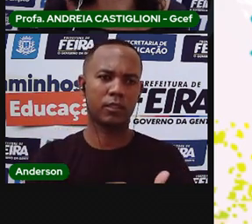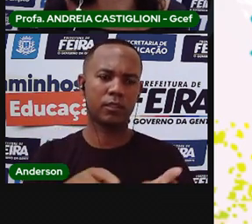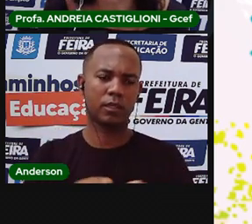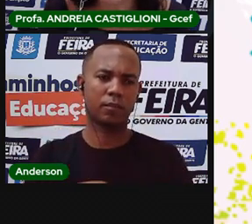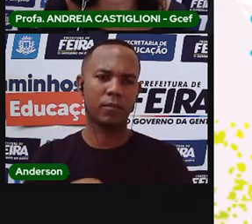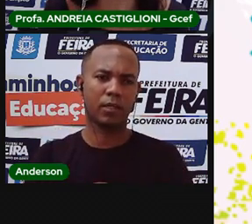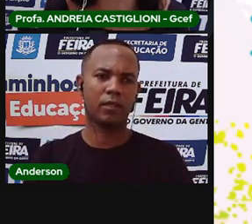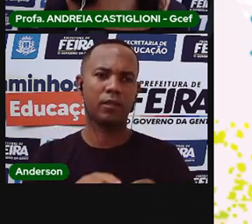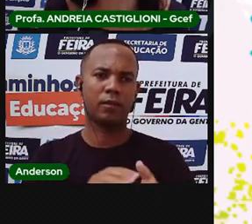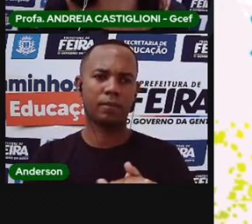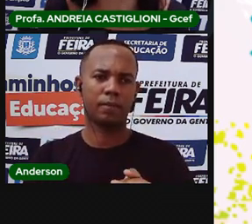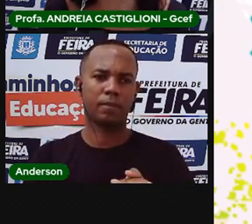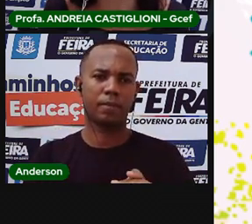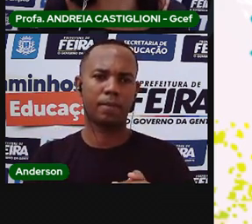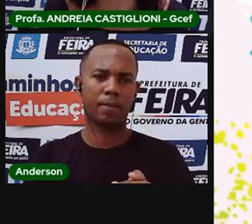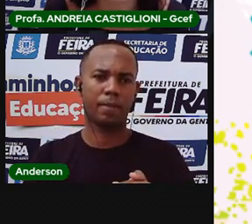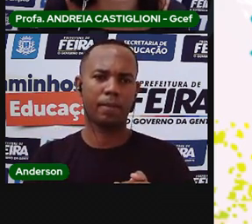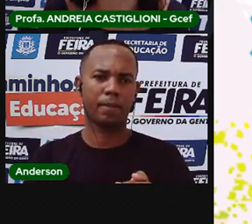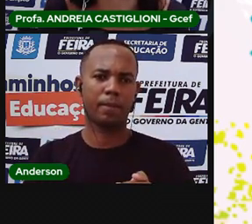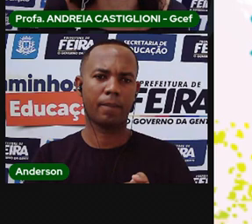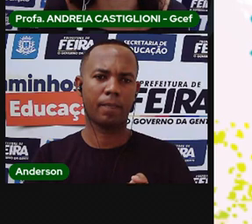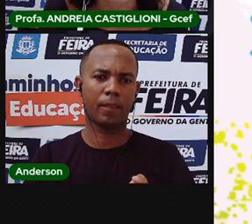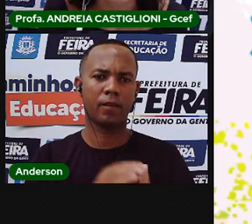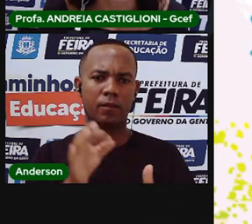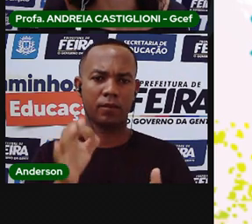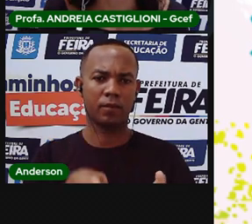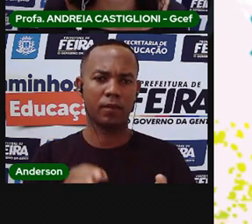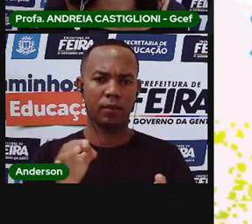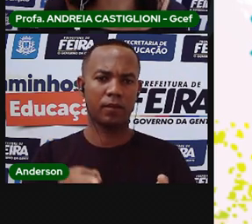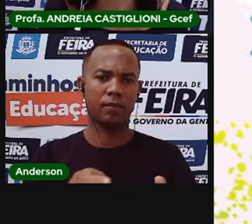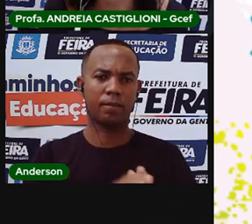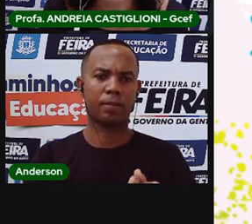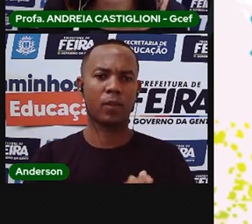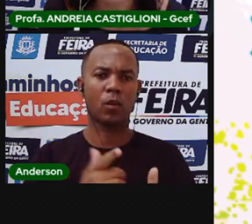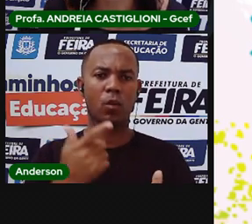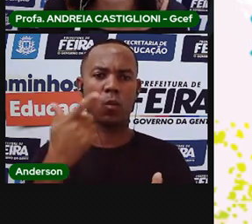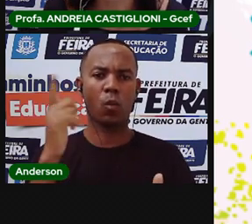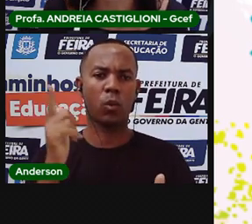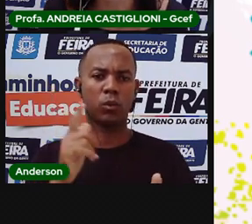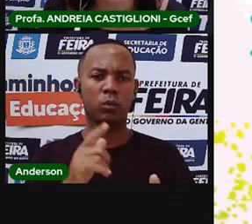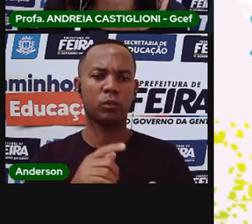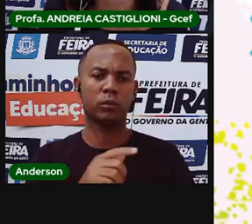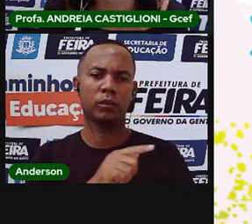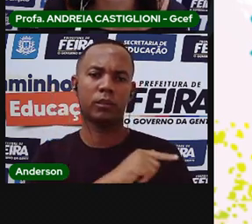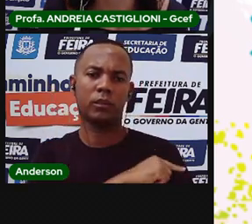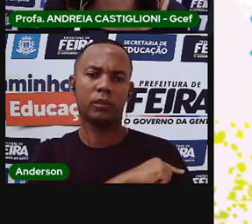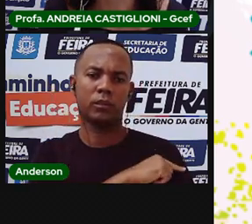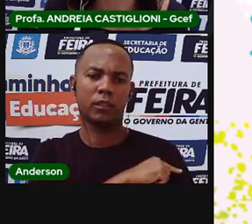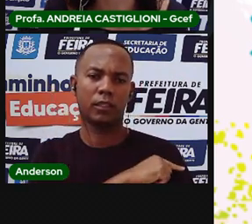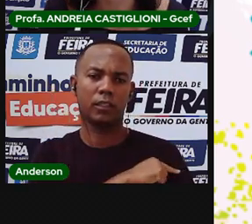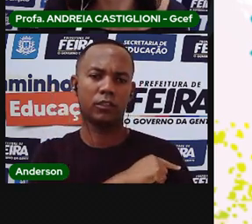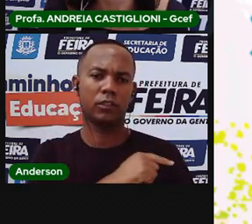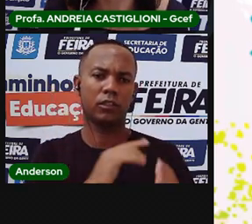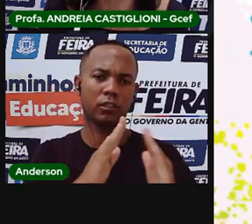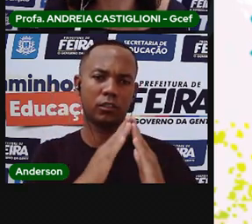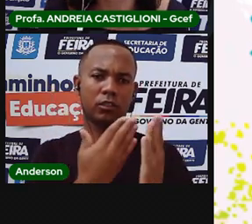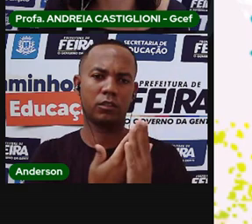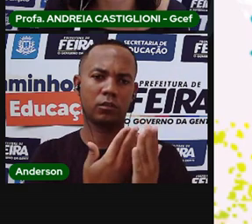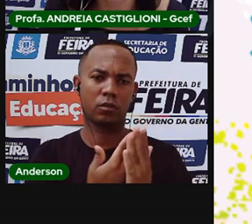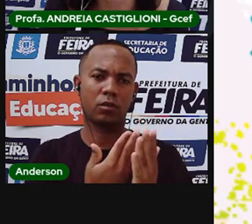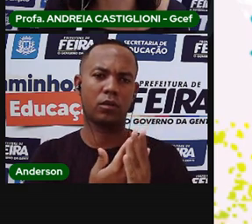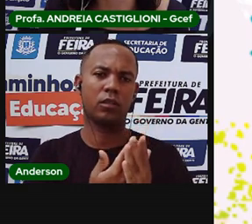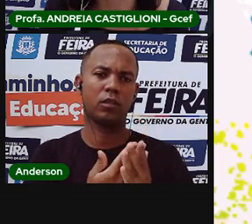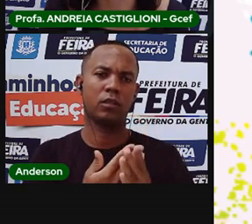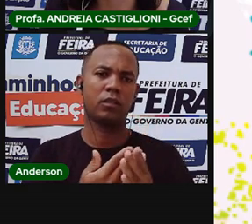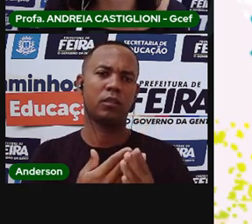Eu acho que Camila e Vitória estão indo pelo caminho certo. Já Yuri, né, do sétimo ano da escola, também